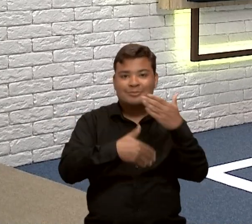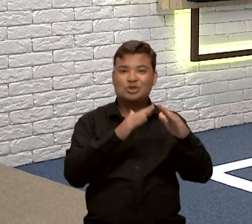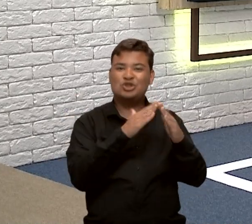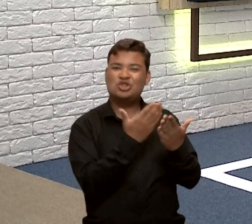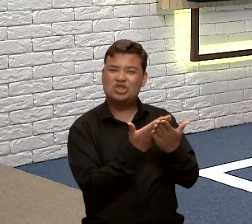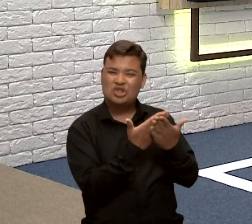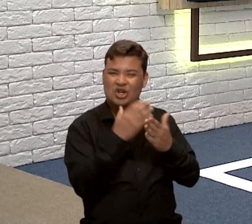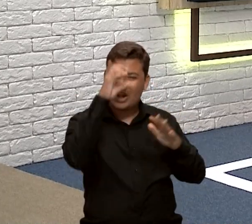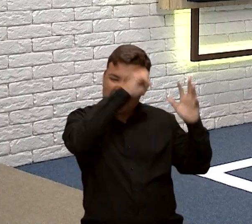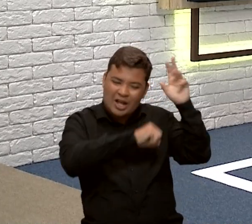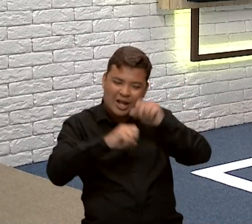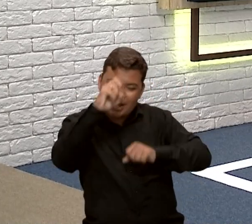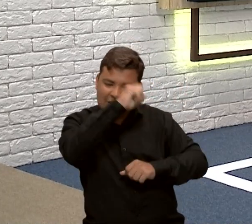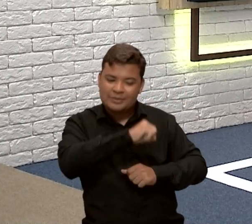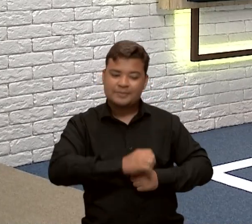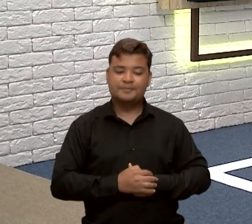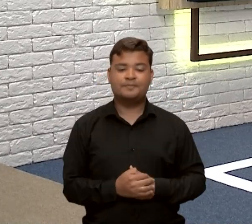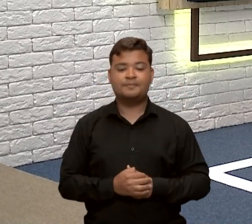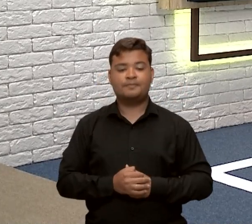saiu.